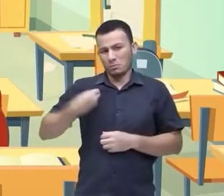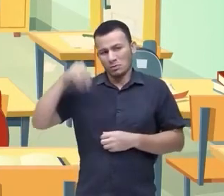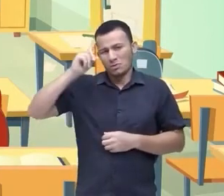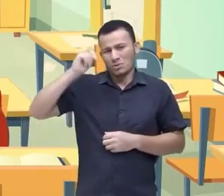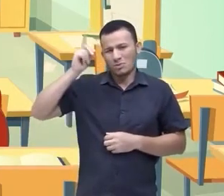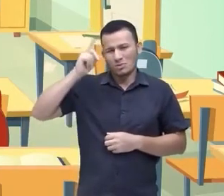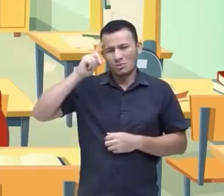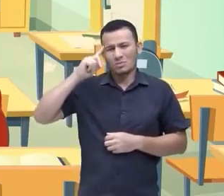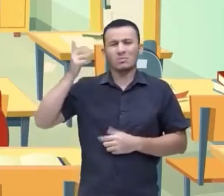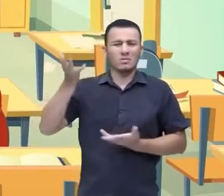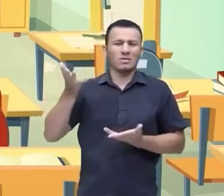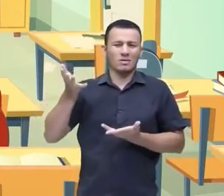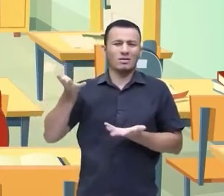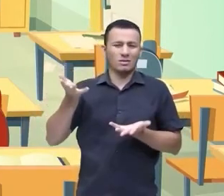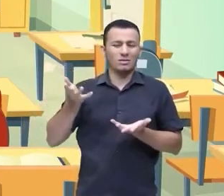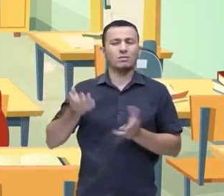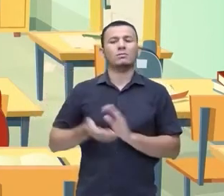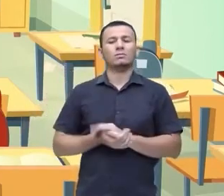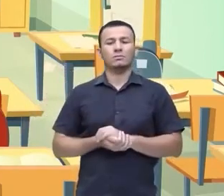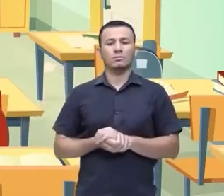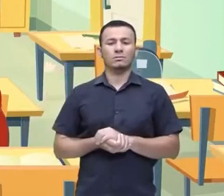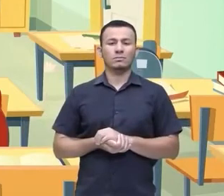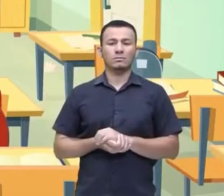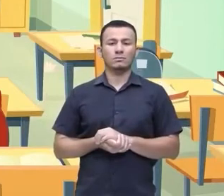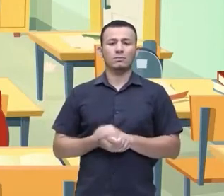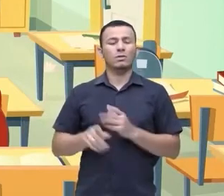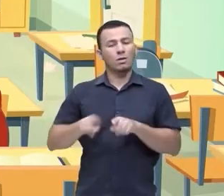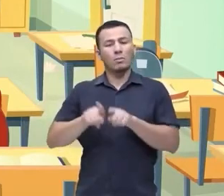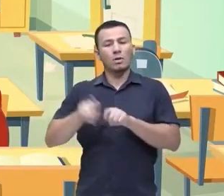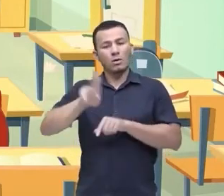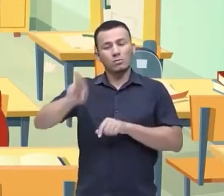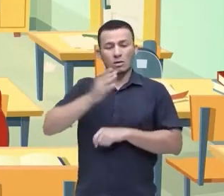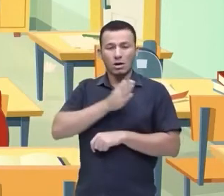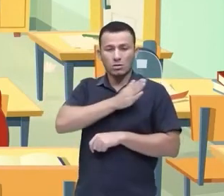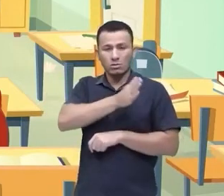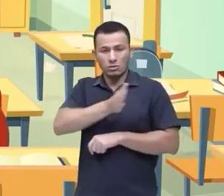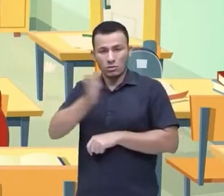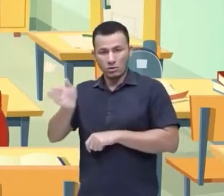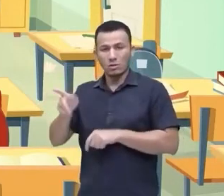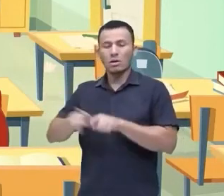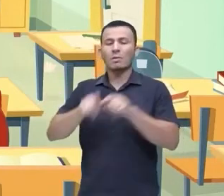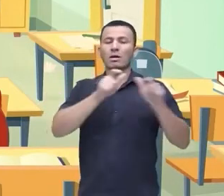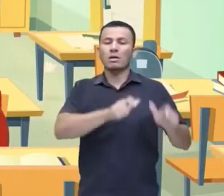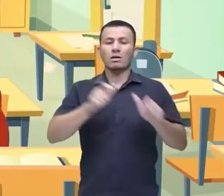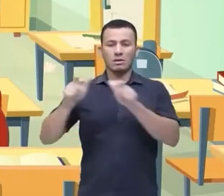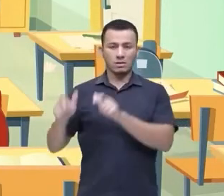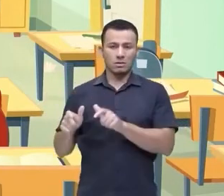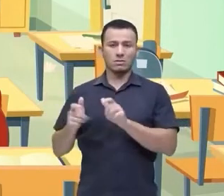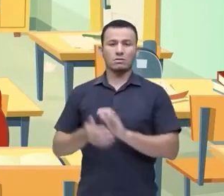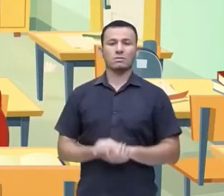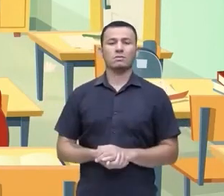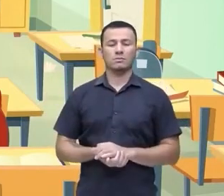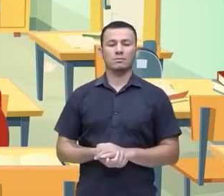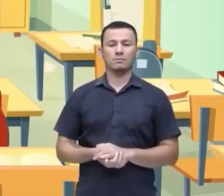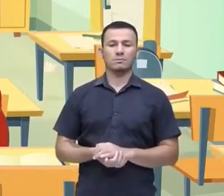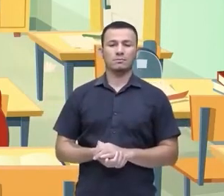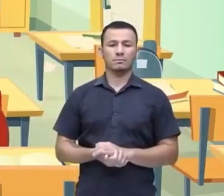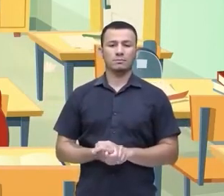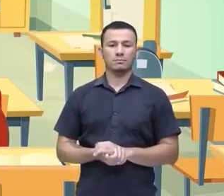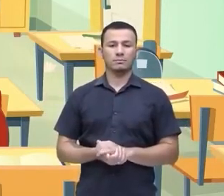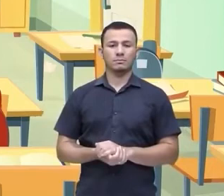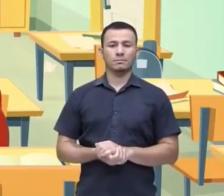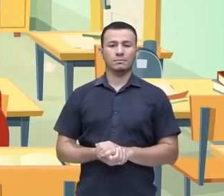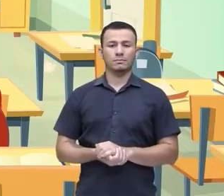né? Associando elementos importantes de direção e localização. Mas